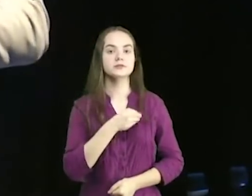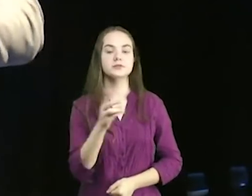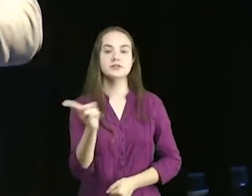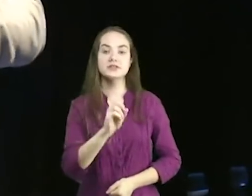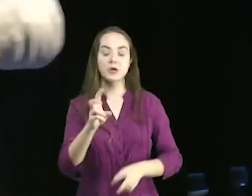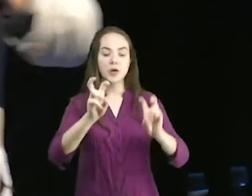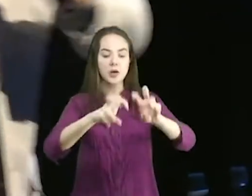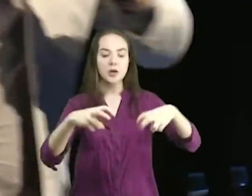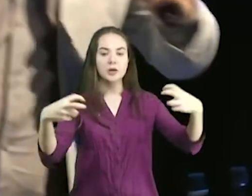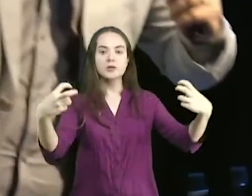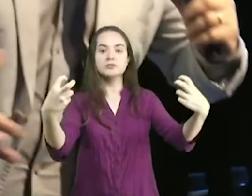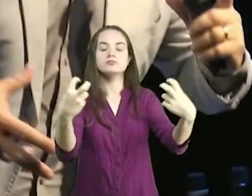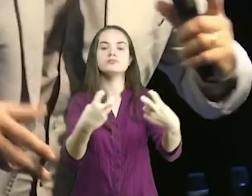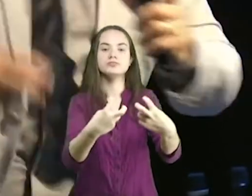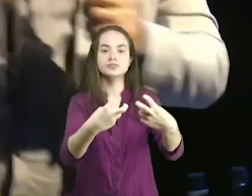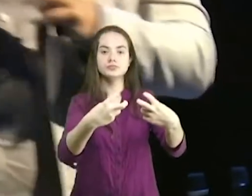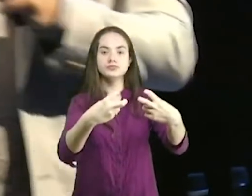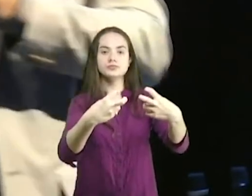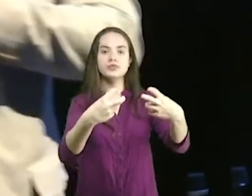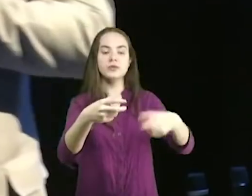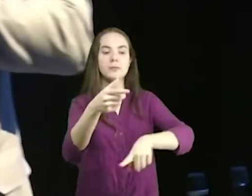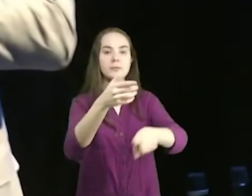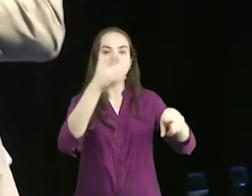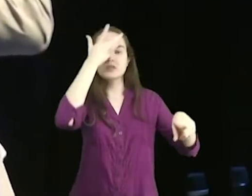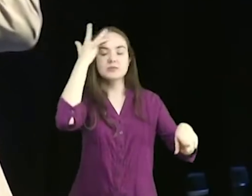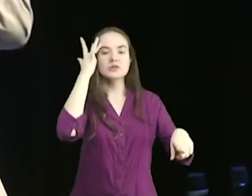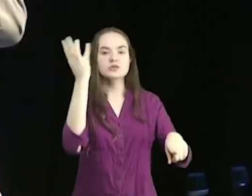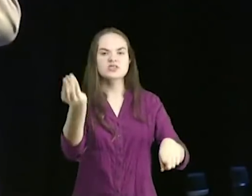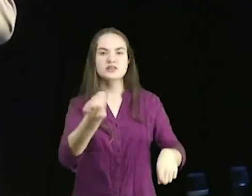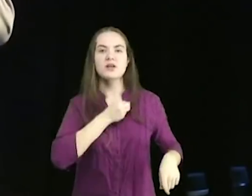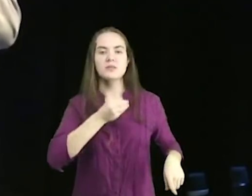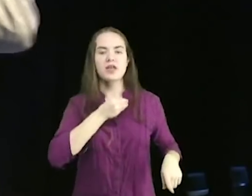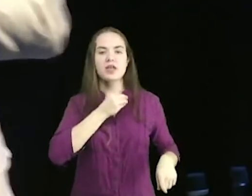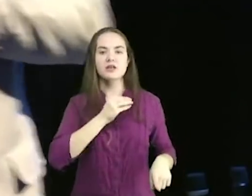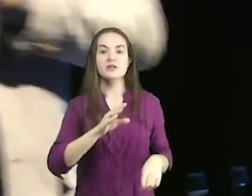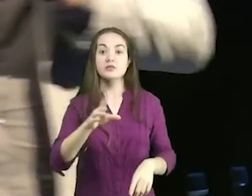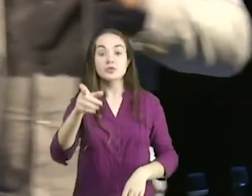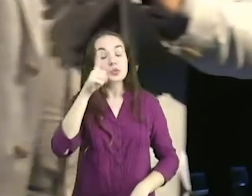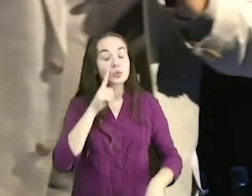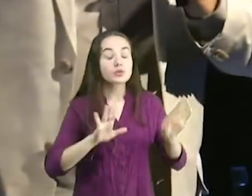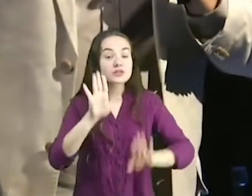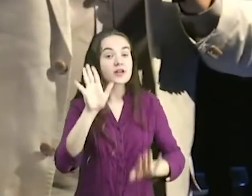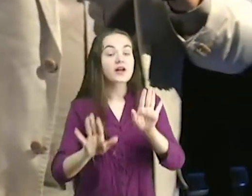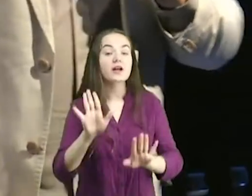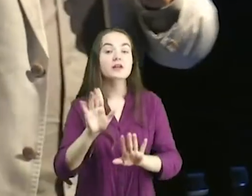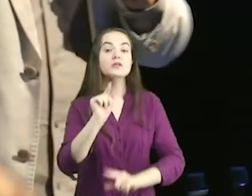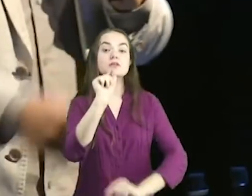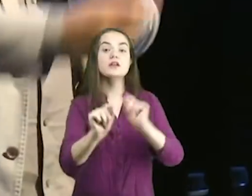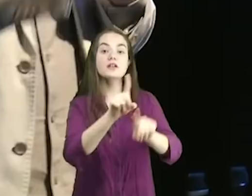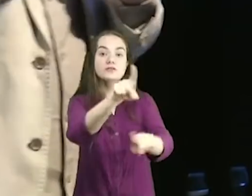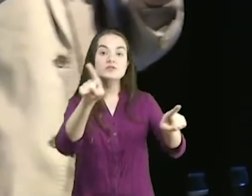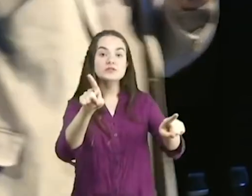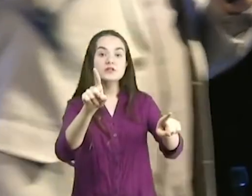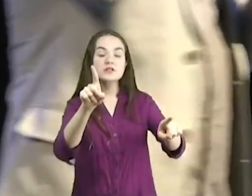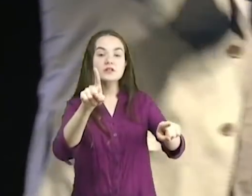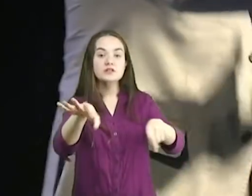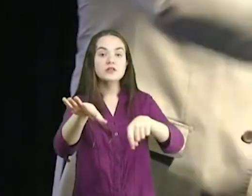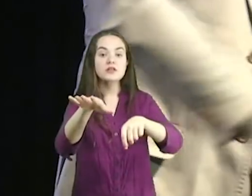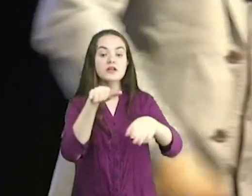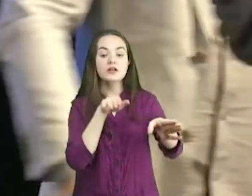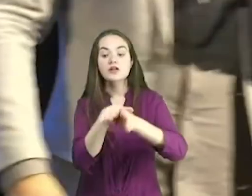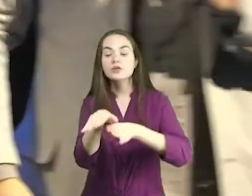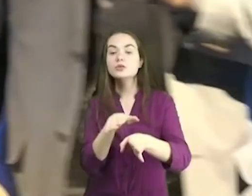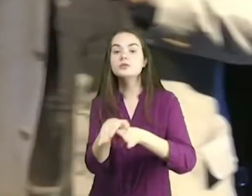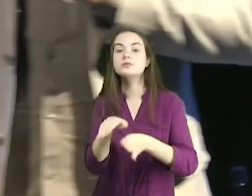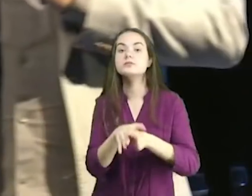roda, não se assenta com os escarnecedores. Cuidado com quem você está ouvindo, querido. Cuidado com quem está te